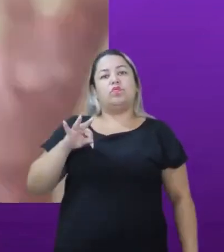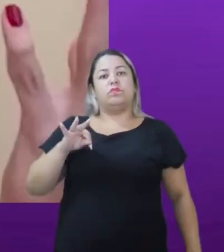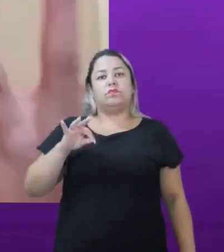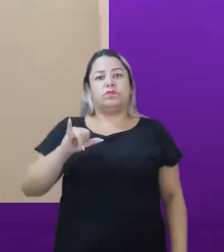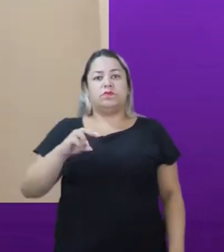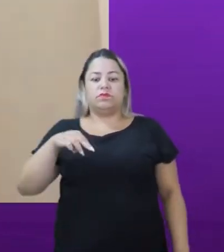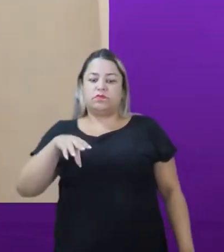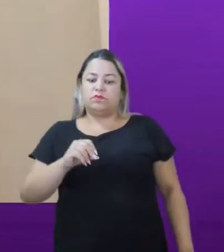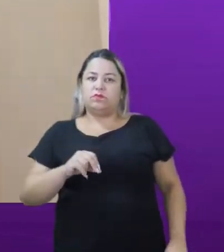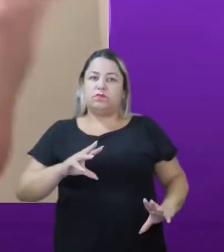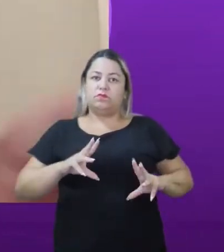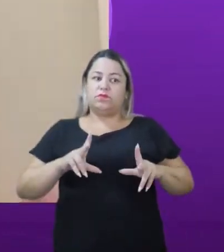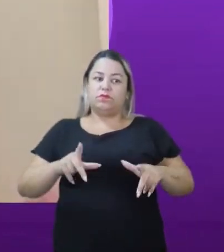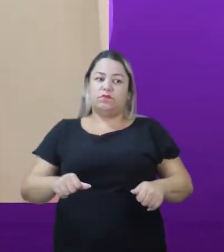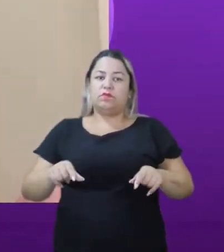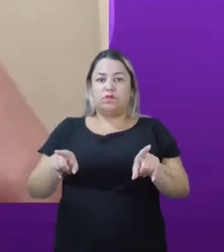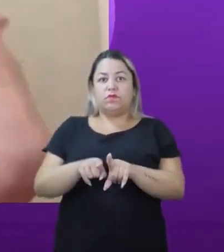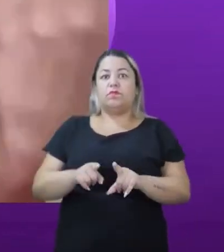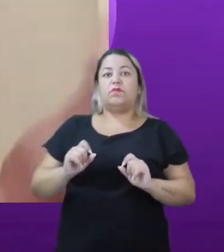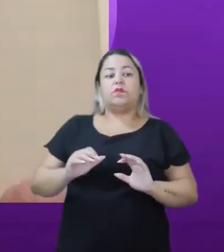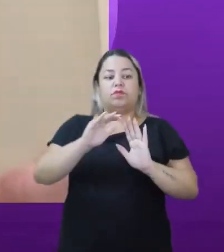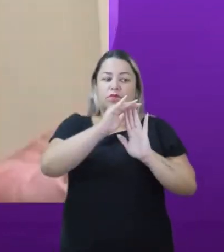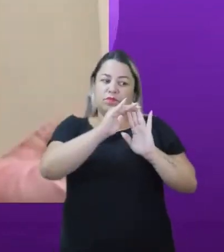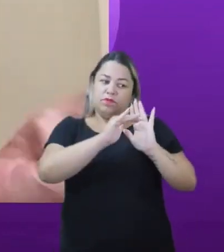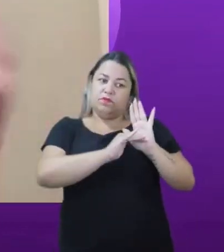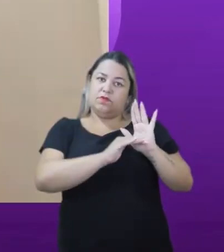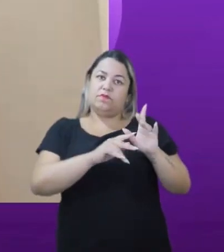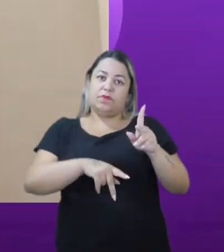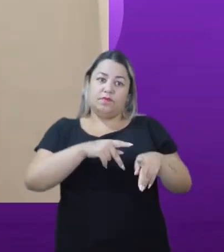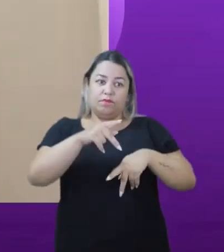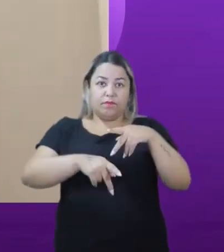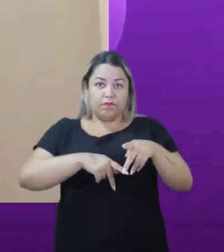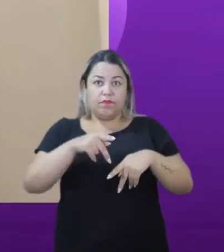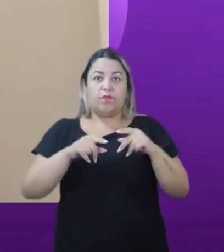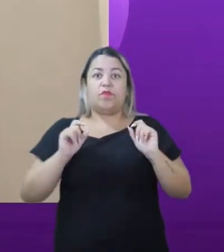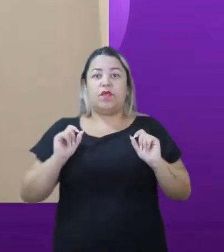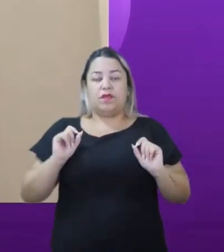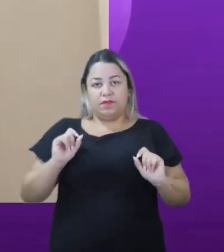também, mas que votou, né, enfim, nesse programa popular.